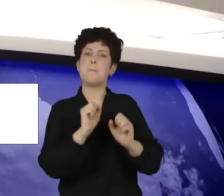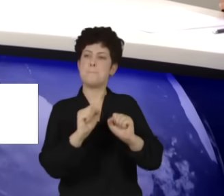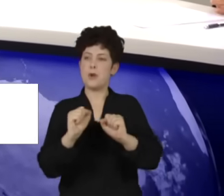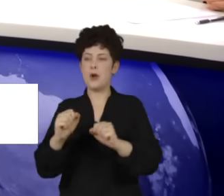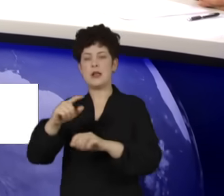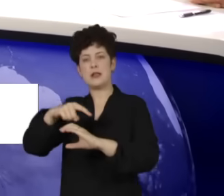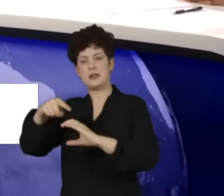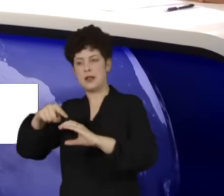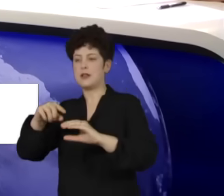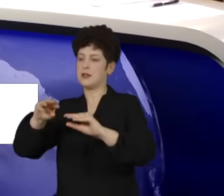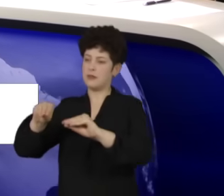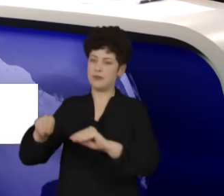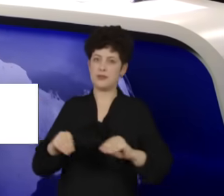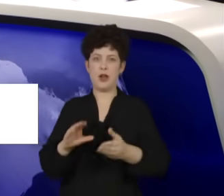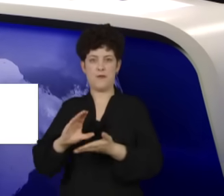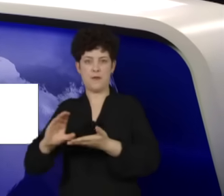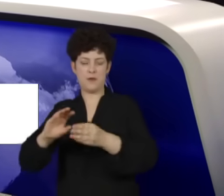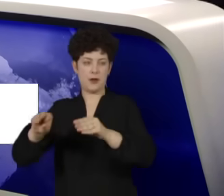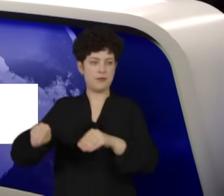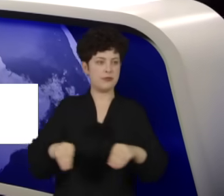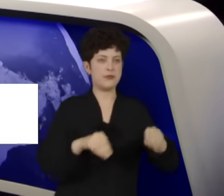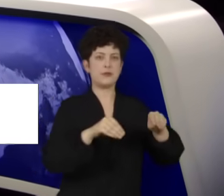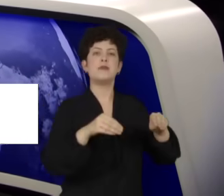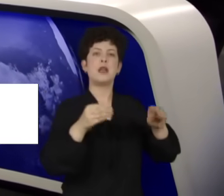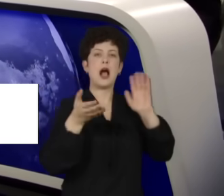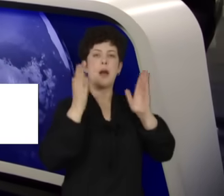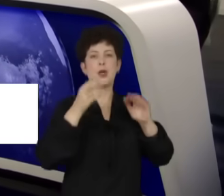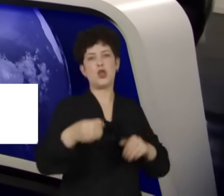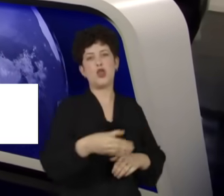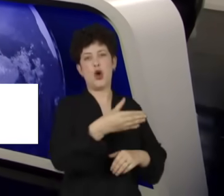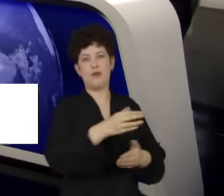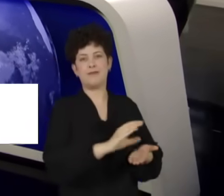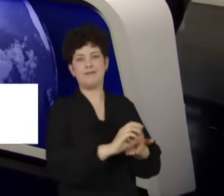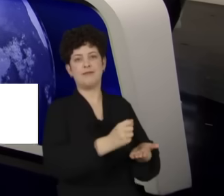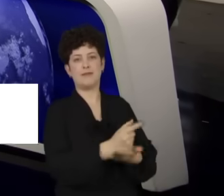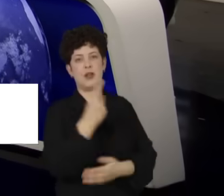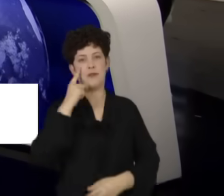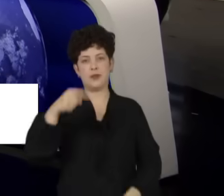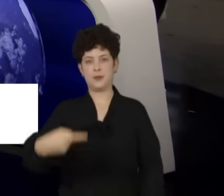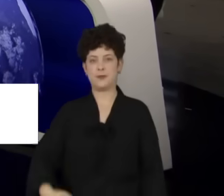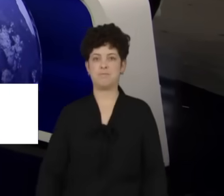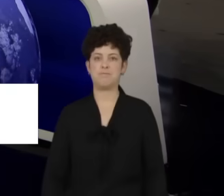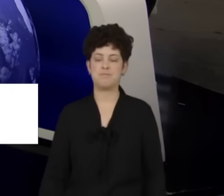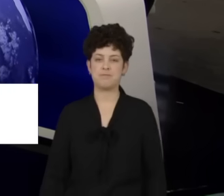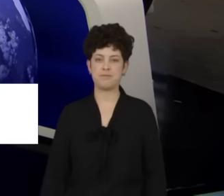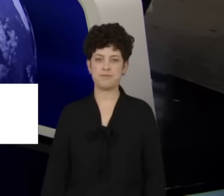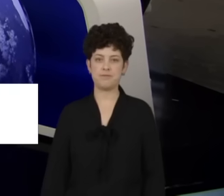da ciência para a renovação da frota de caminhões. Nós voltamos em instantes.